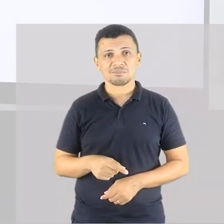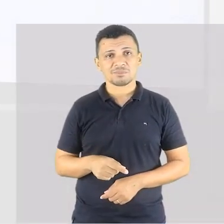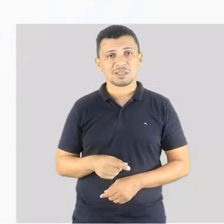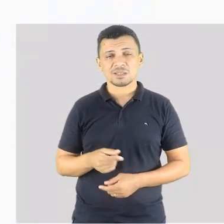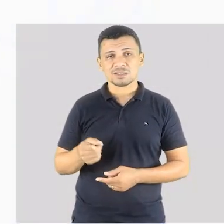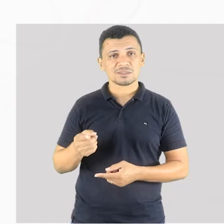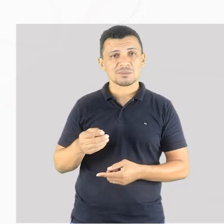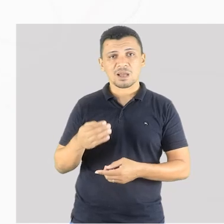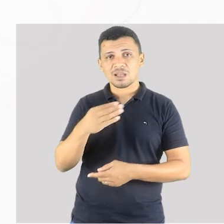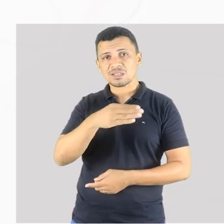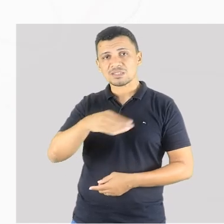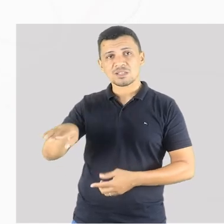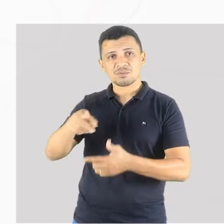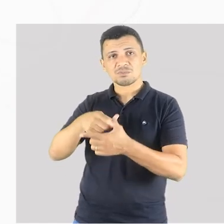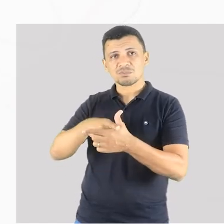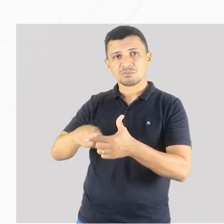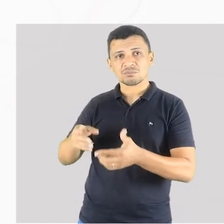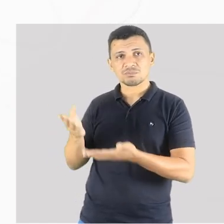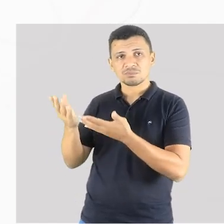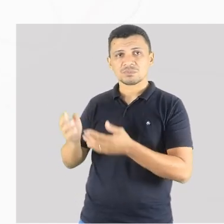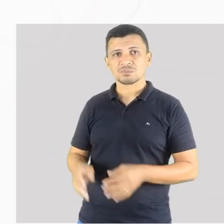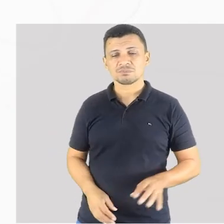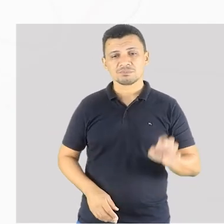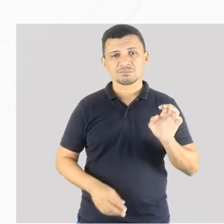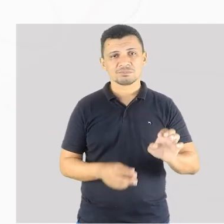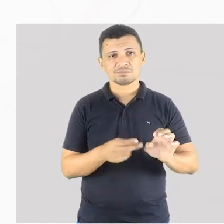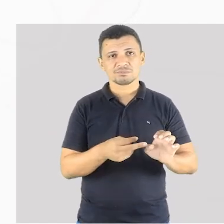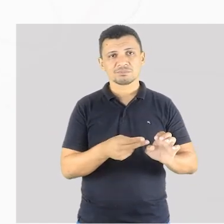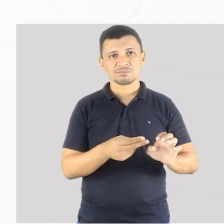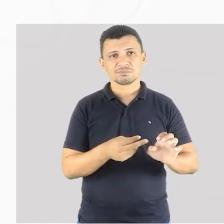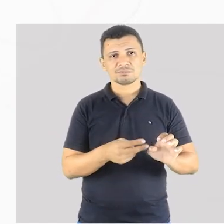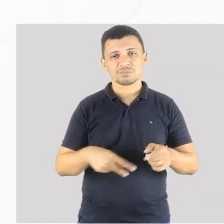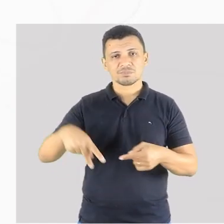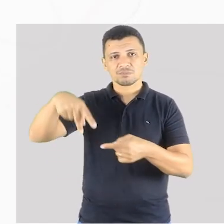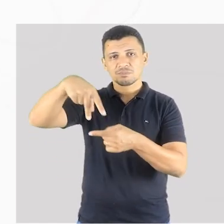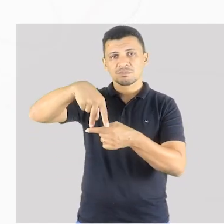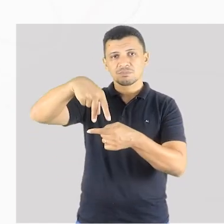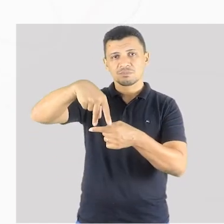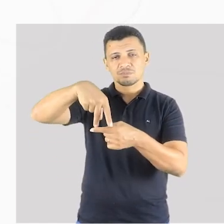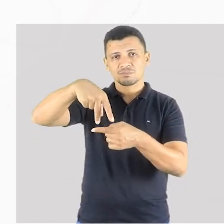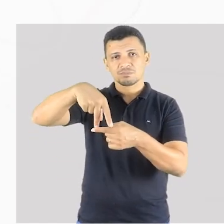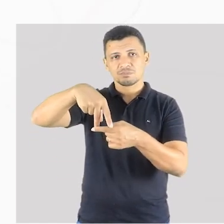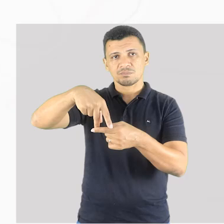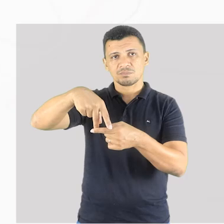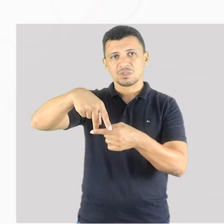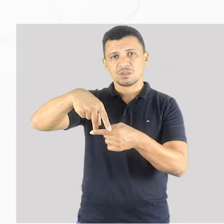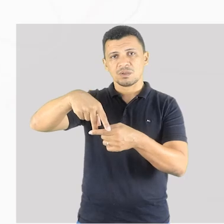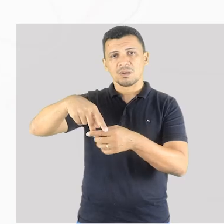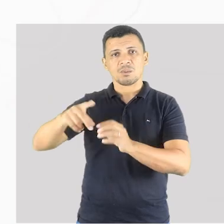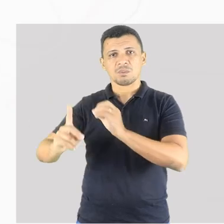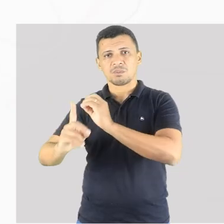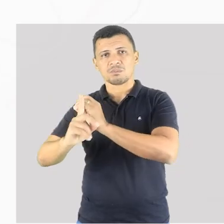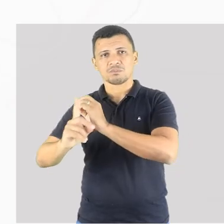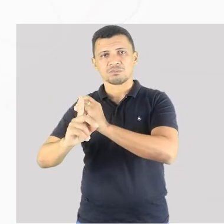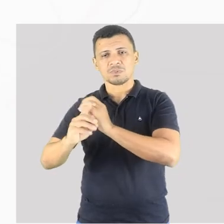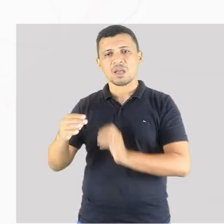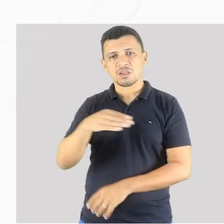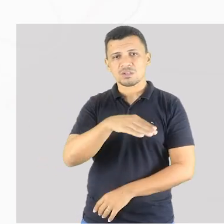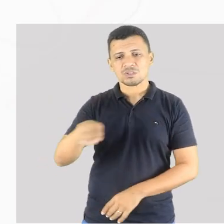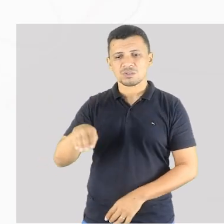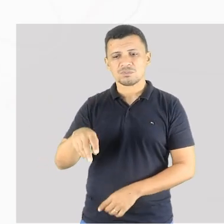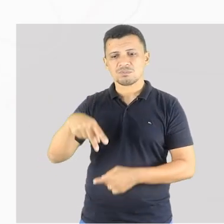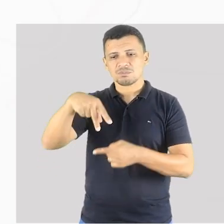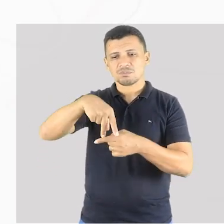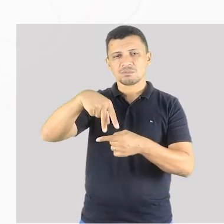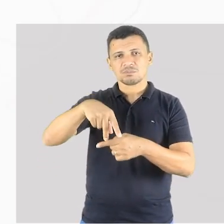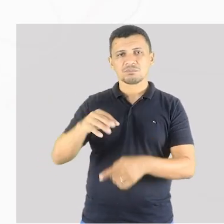aqui, ó. A tensão, a voltagem, a DDP é dada variação do fluxo magnético dividido pelo tempo. Então, ó, tem